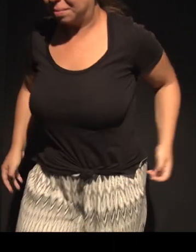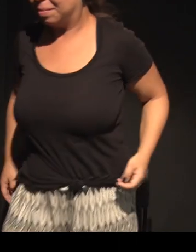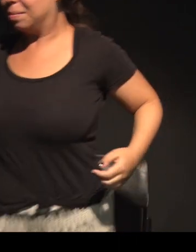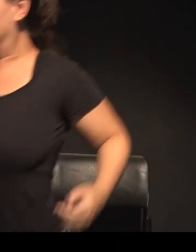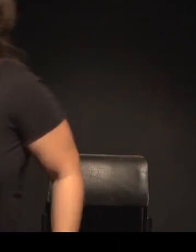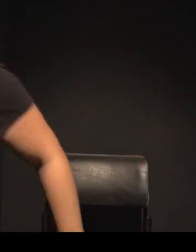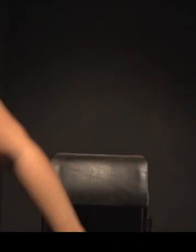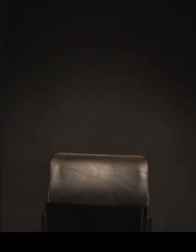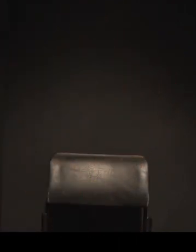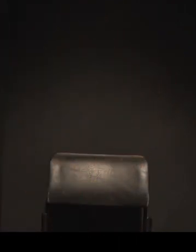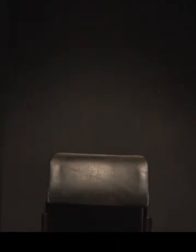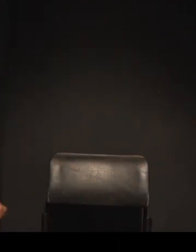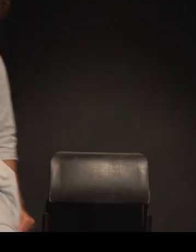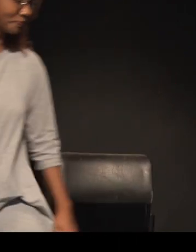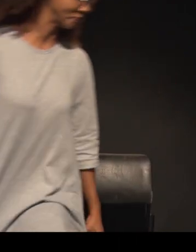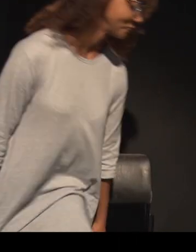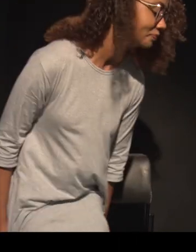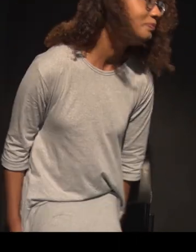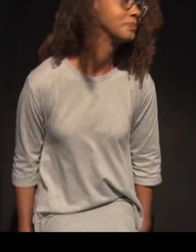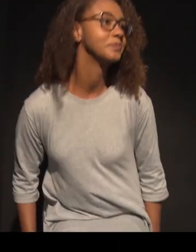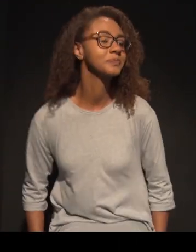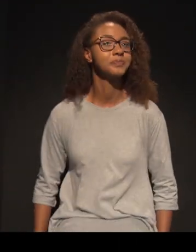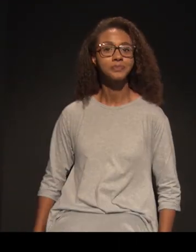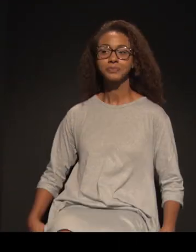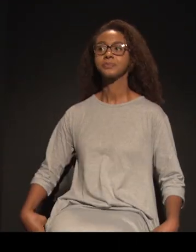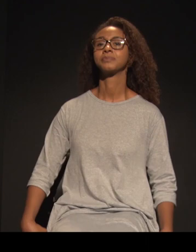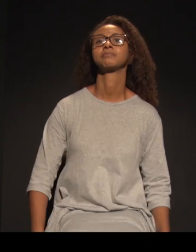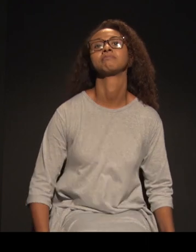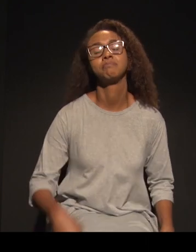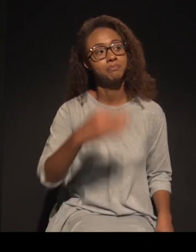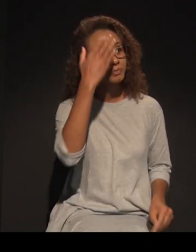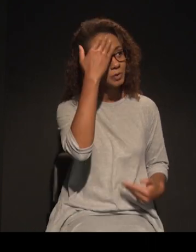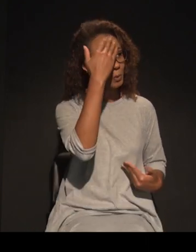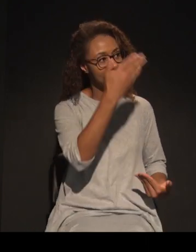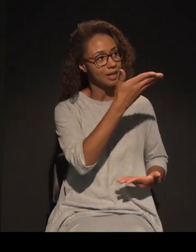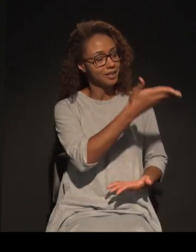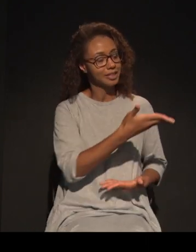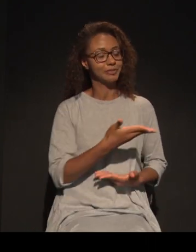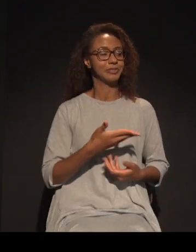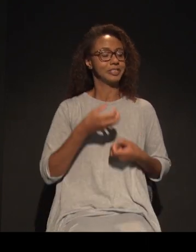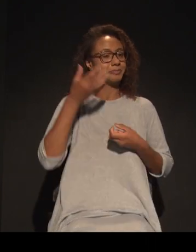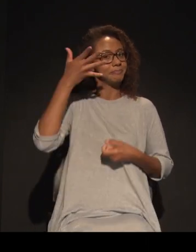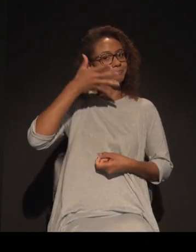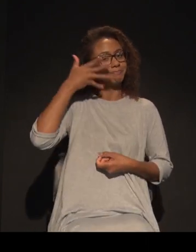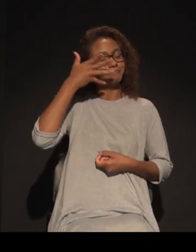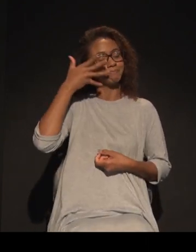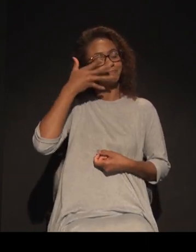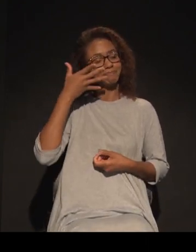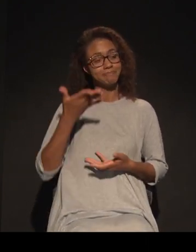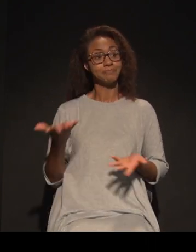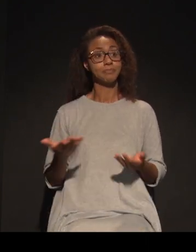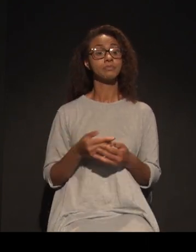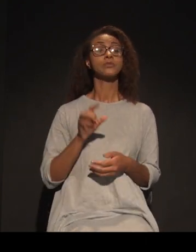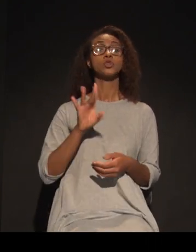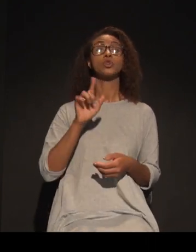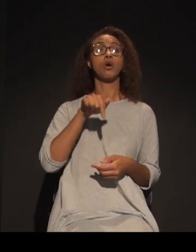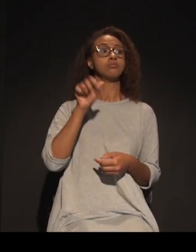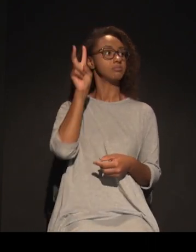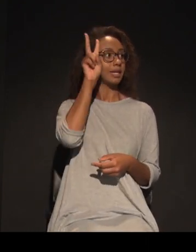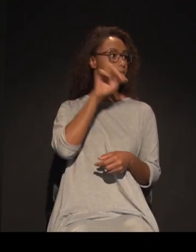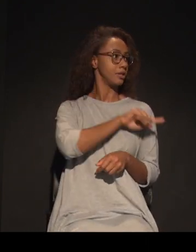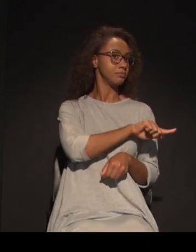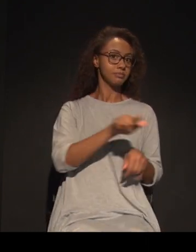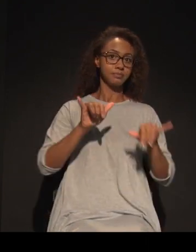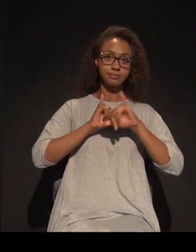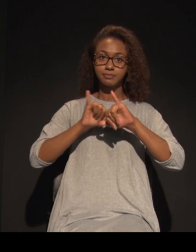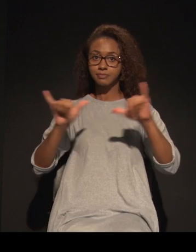muito bem catarina muito obrigado por suas palavras doces lembrando só para o nosso público aqui